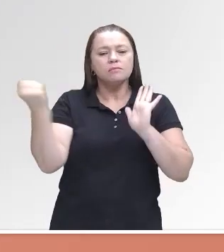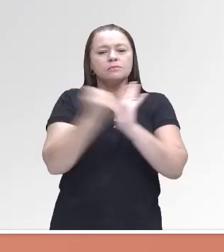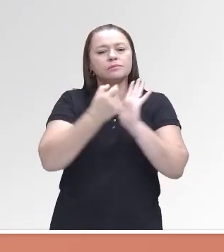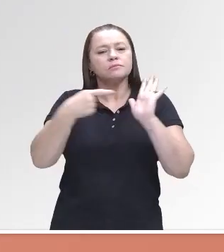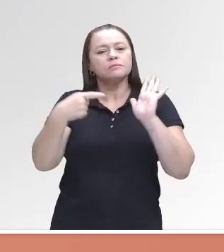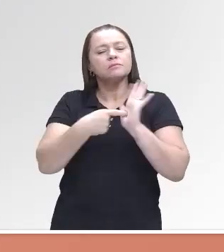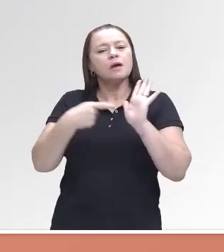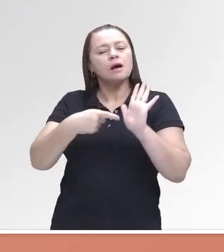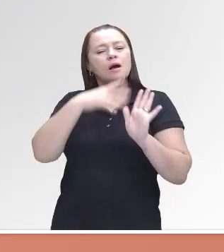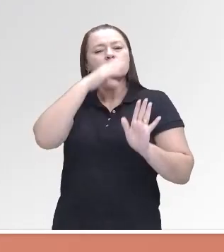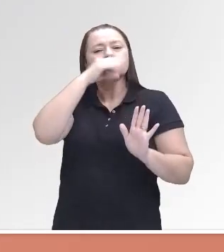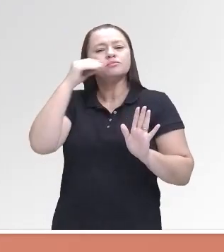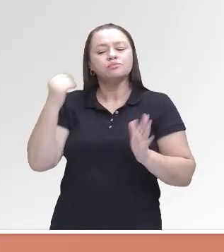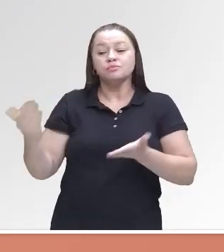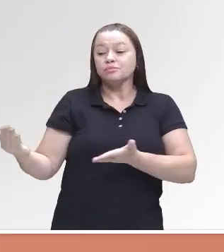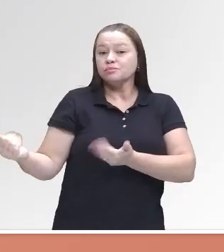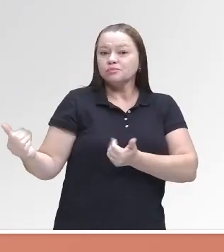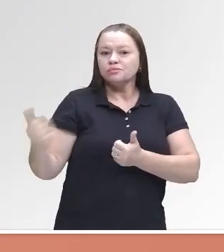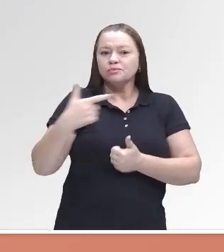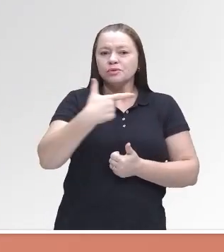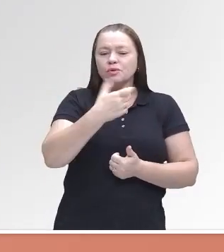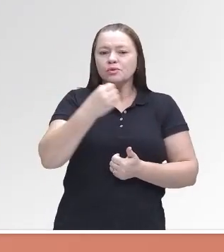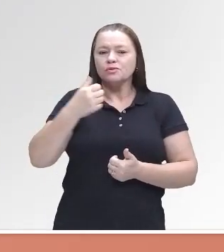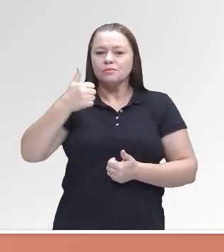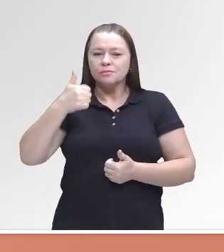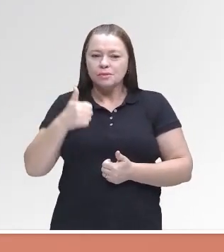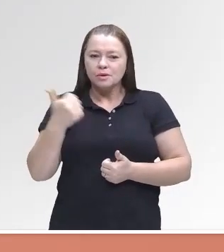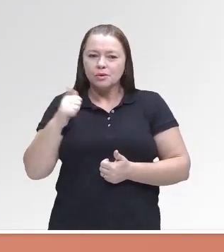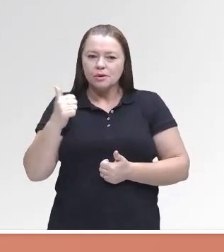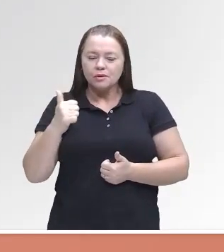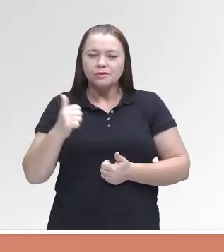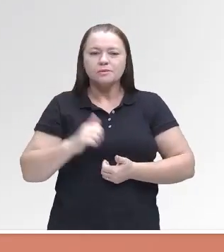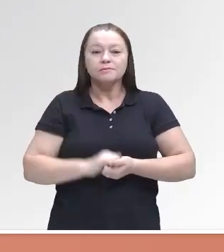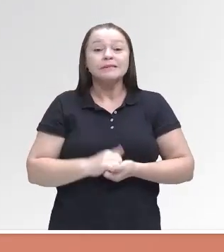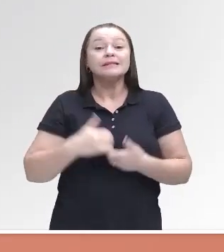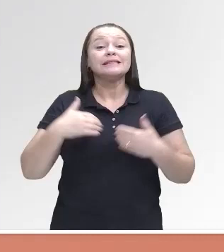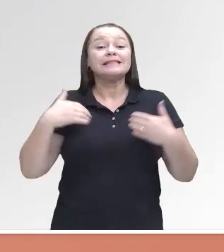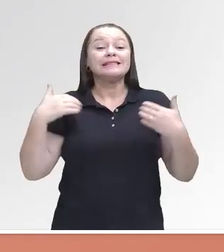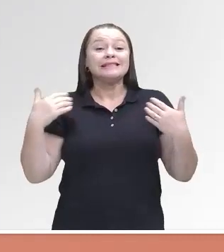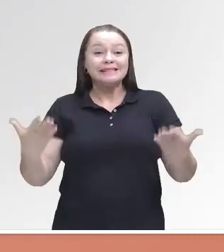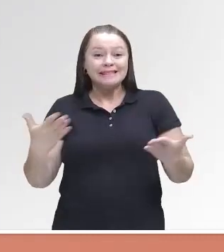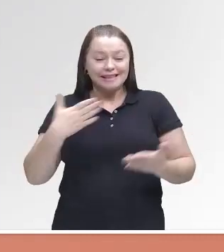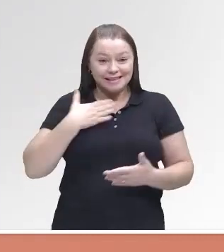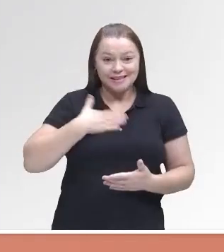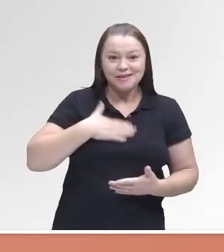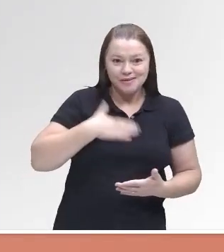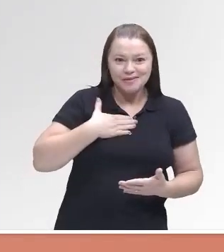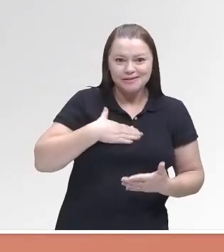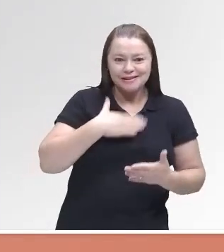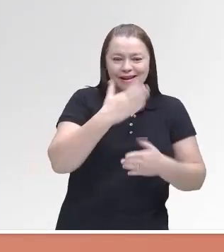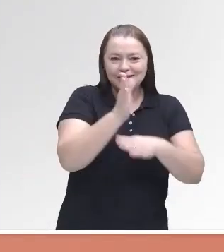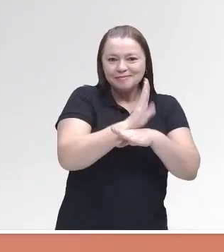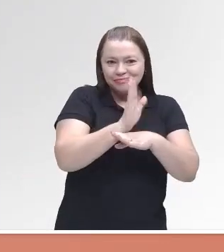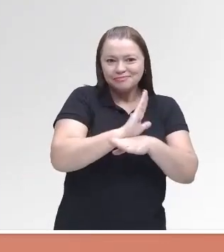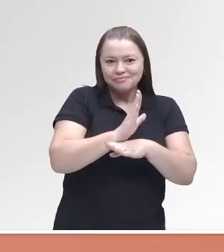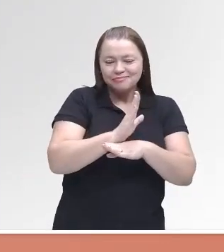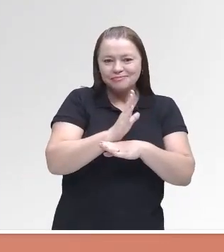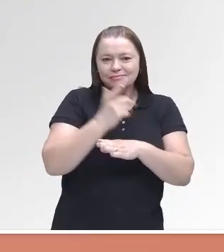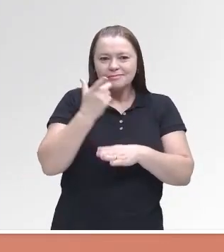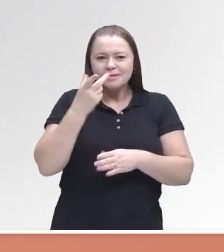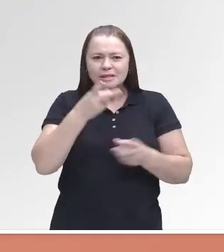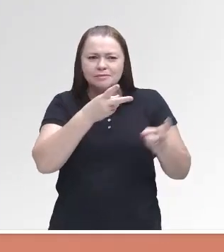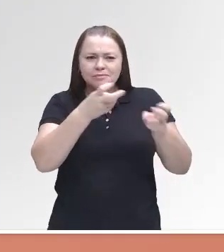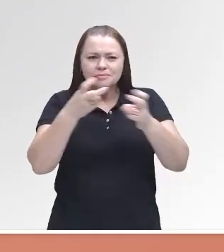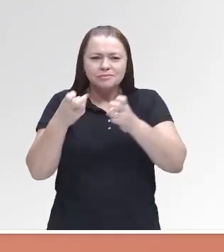Autêntica Infantil e Juvenil, 2011. E aí, gostaram do vídeo? Identificaram